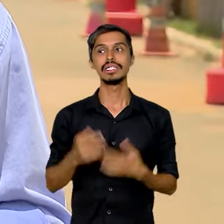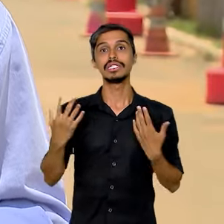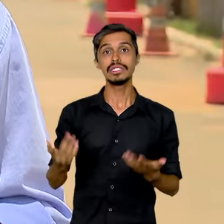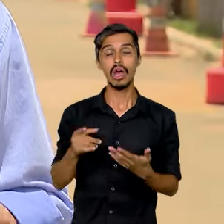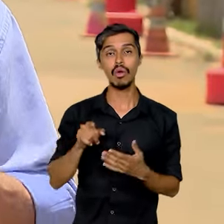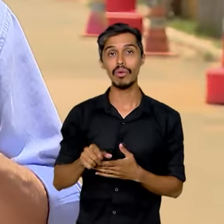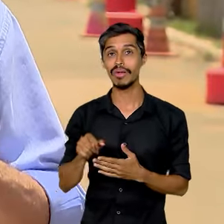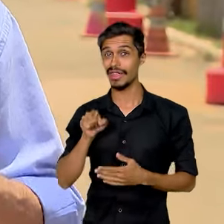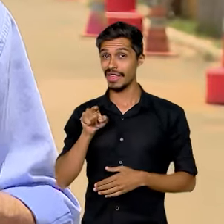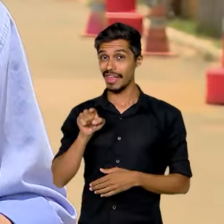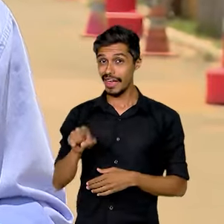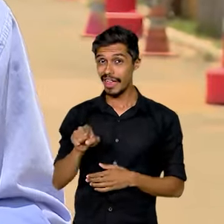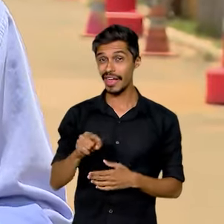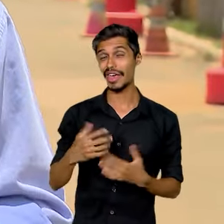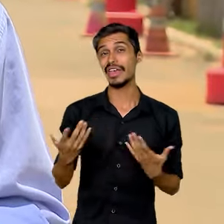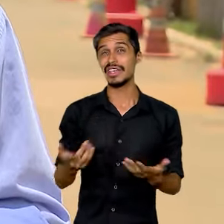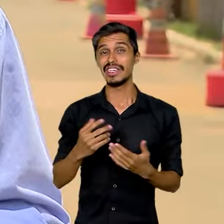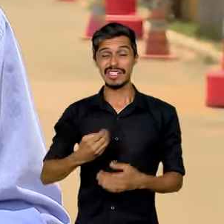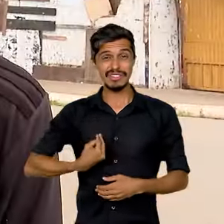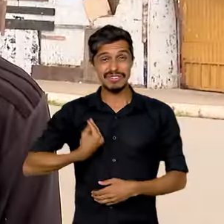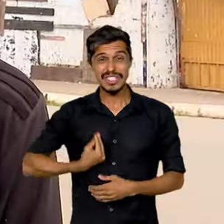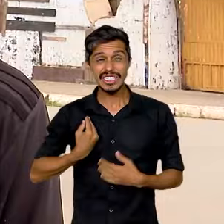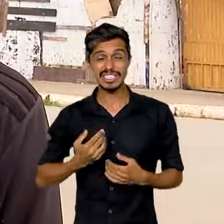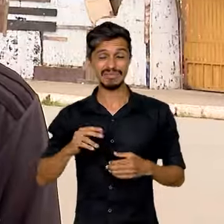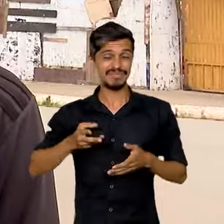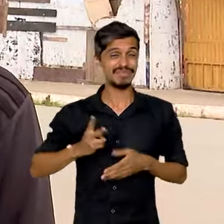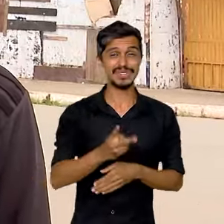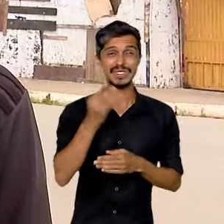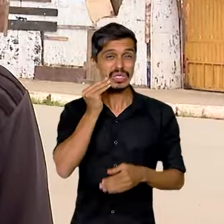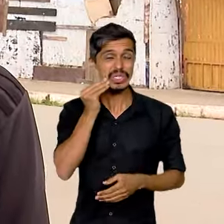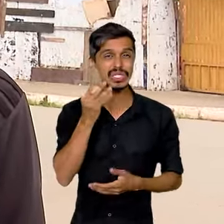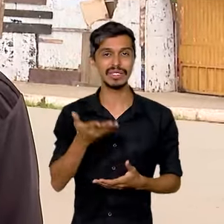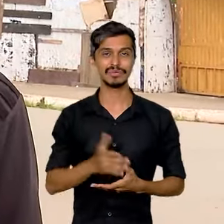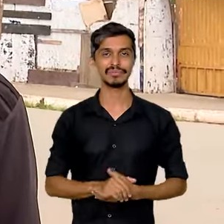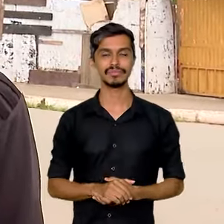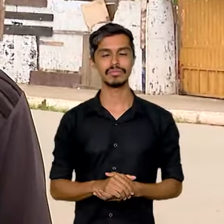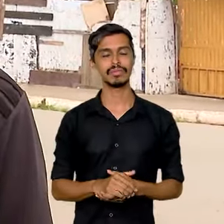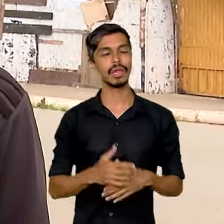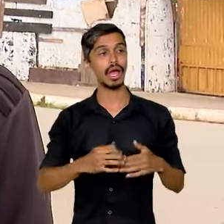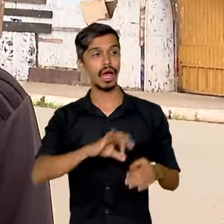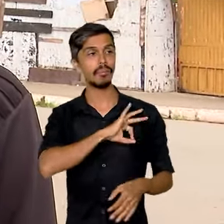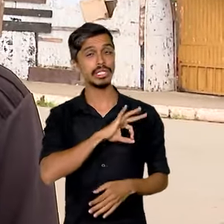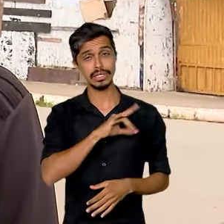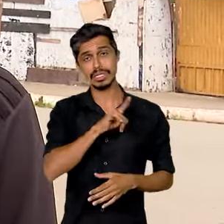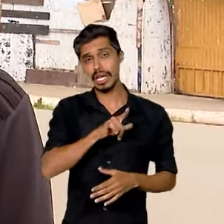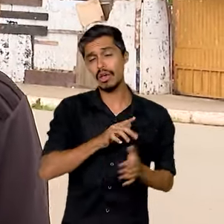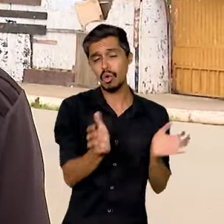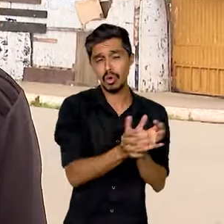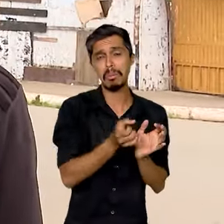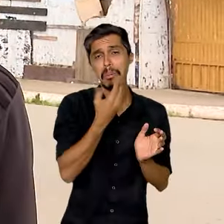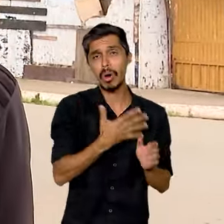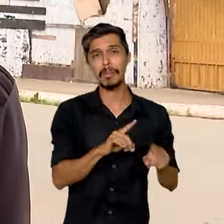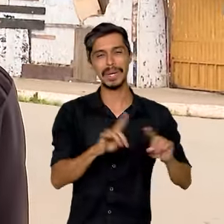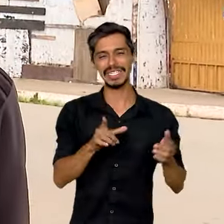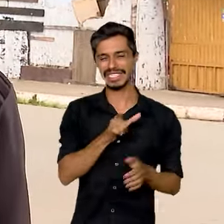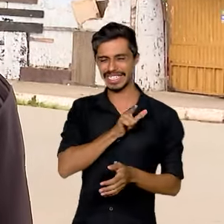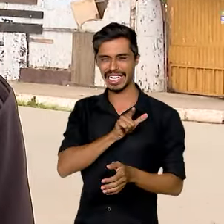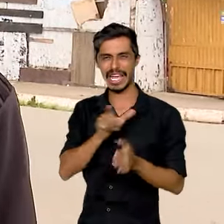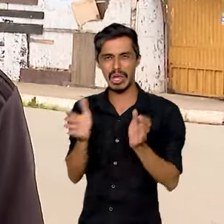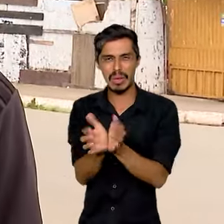hein? Está muito mais para o oposto. Hoje em dia, a polícia, tipo assim, tem uma parte boa, sim, mas tem uma parte